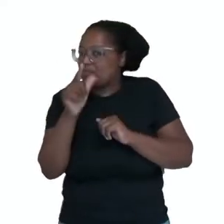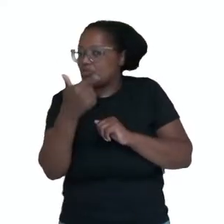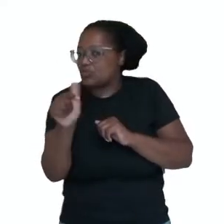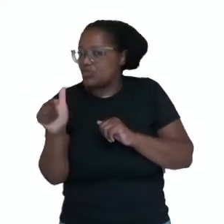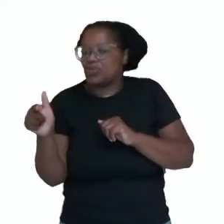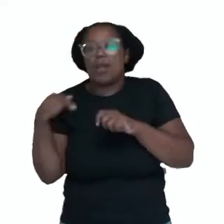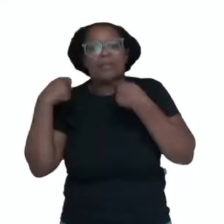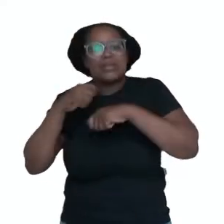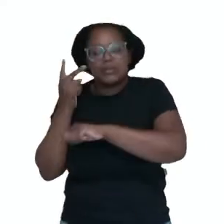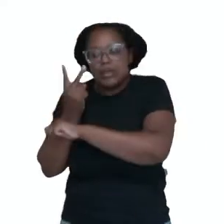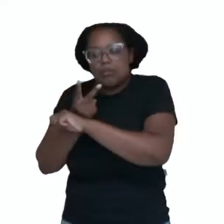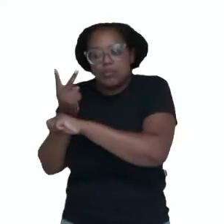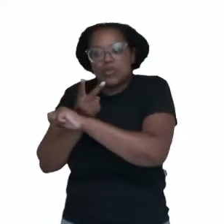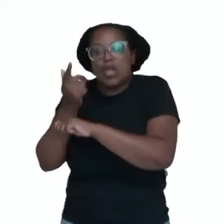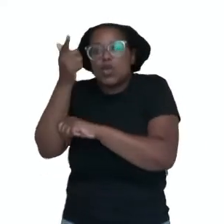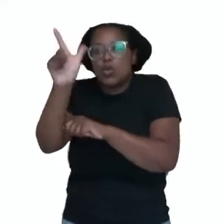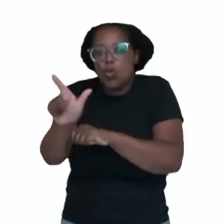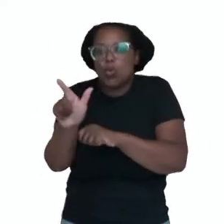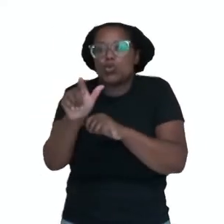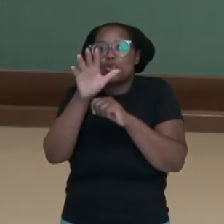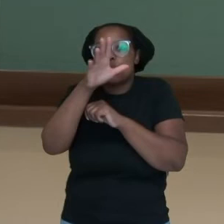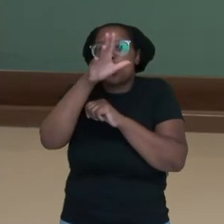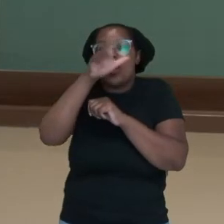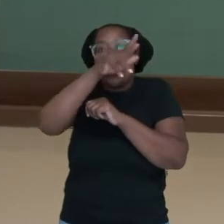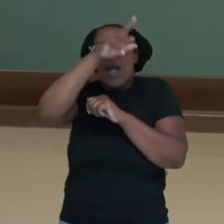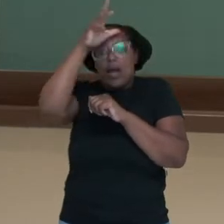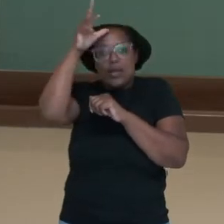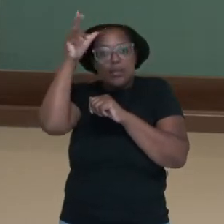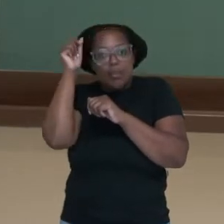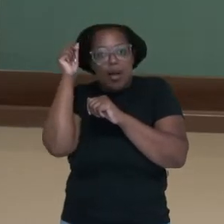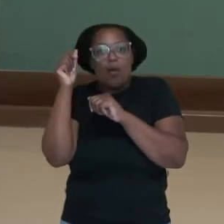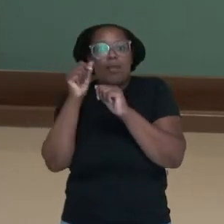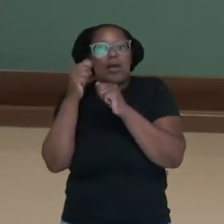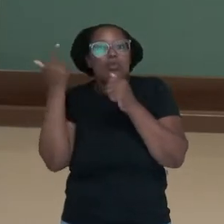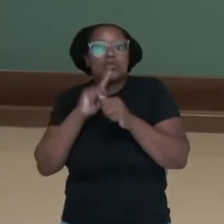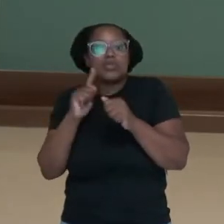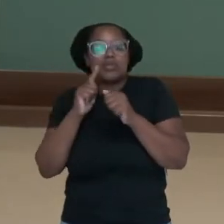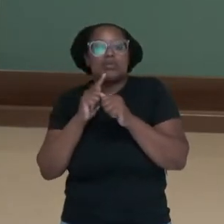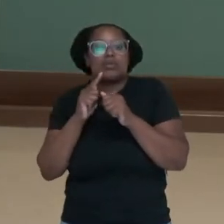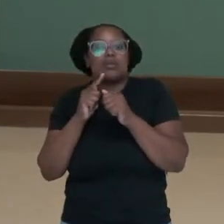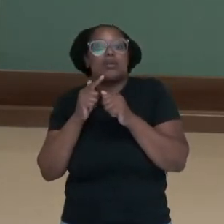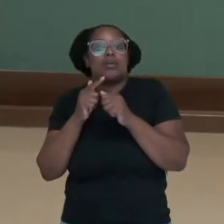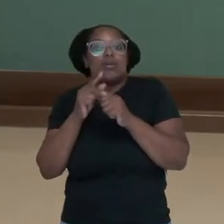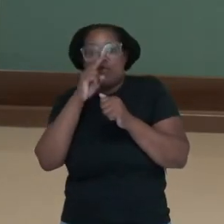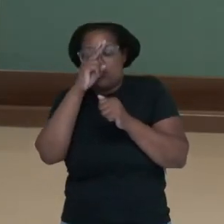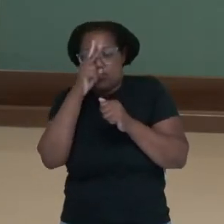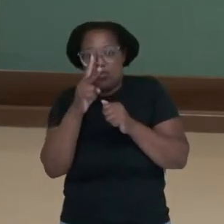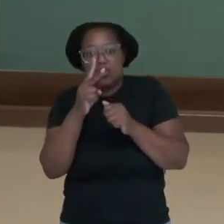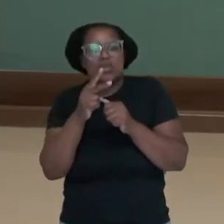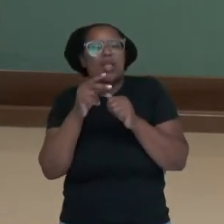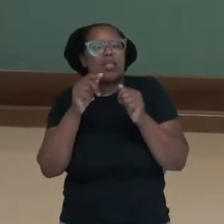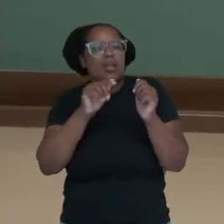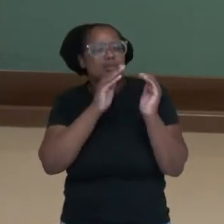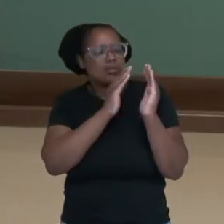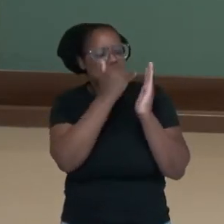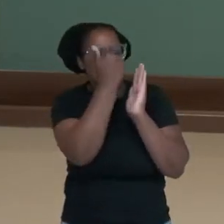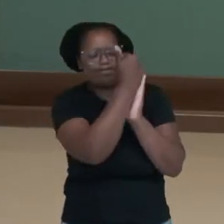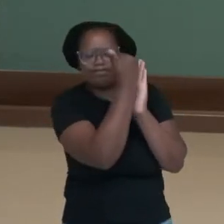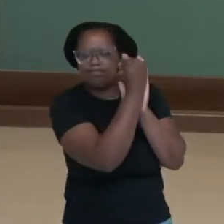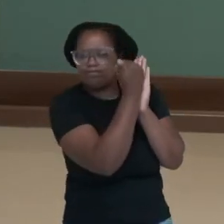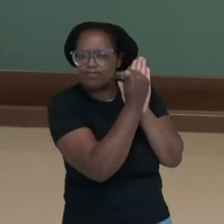buscar em outros seres vivos a energia para que ele sobreviva. Nessa sequência de interações, nós